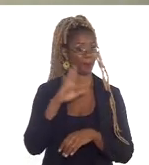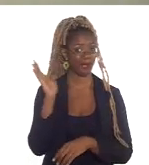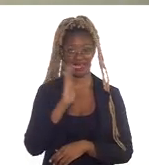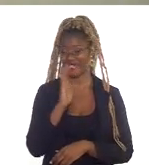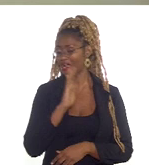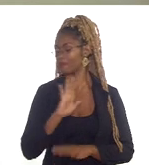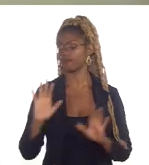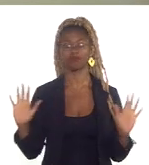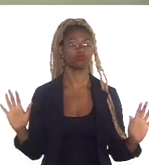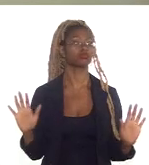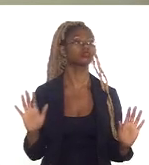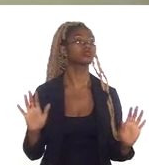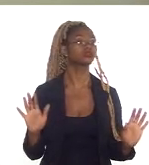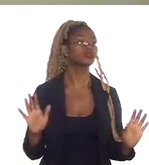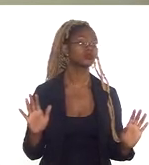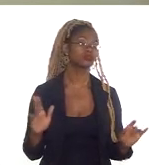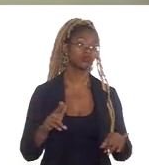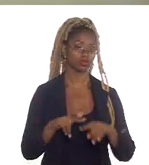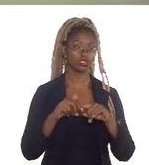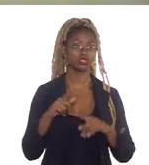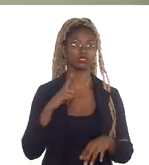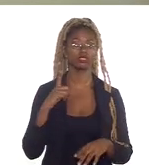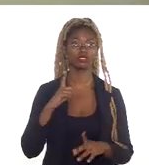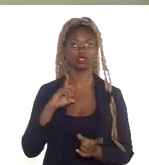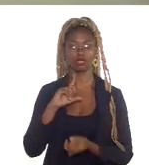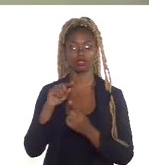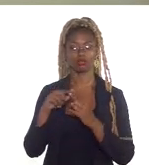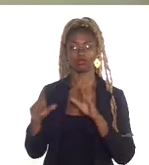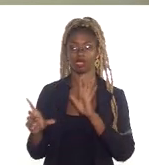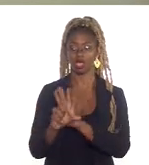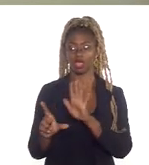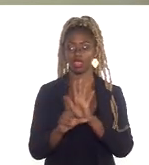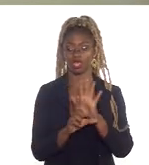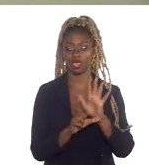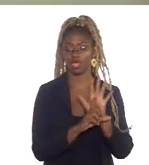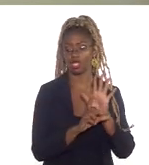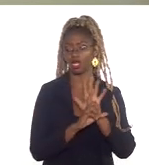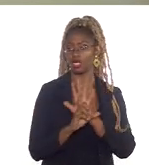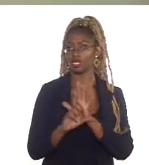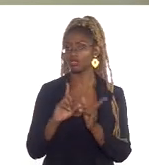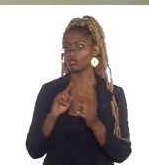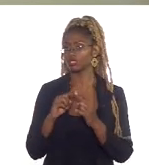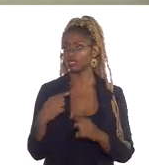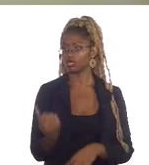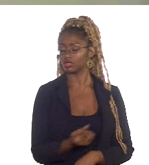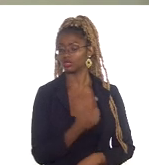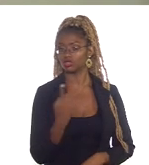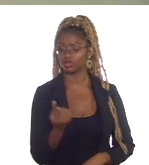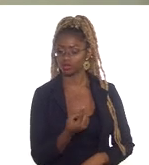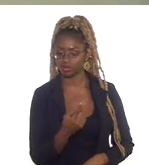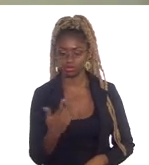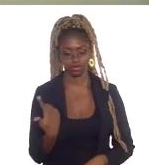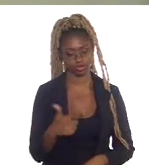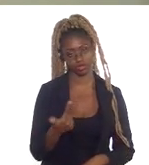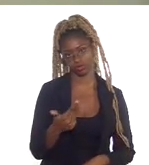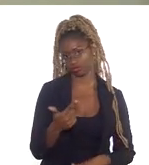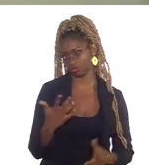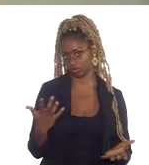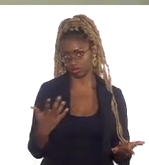Porque, se tem um instrumento legal possível que está no nosso alcance e que não há